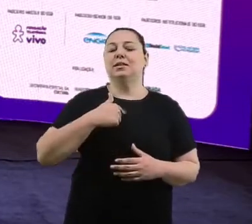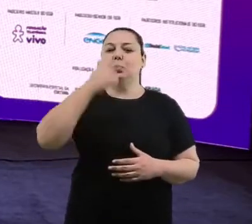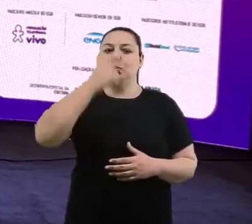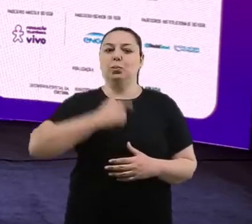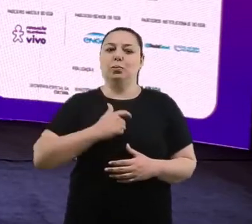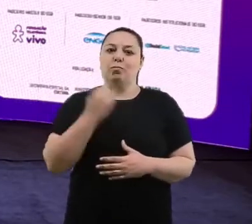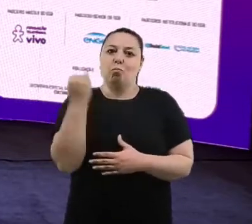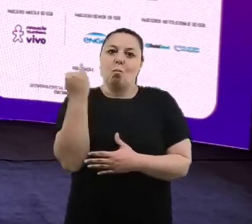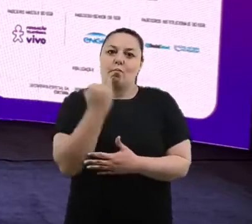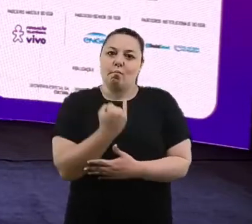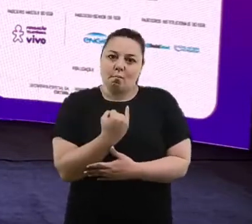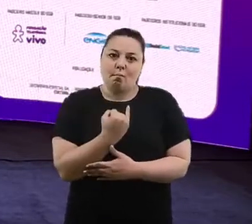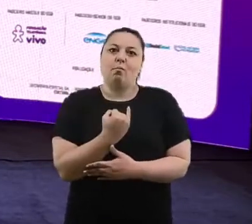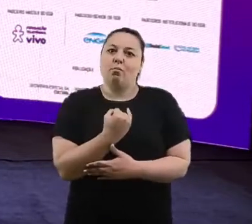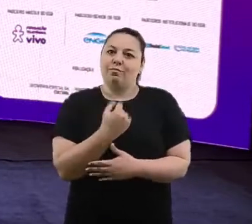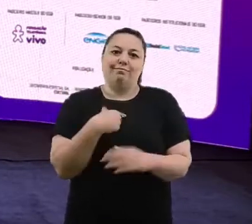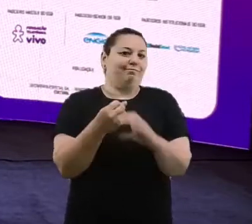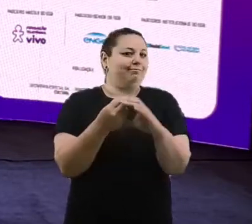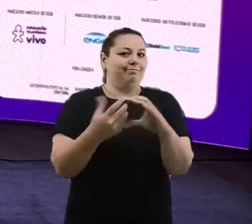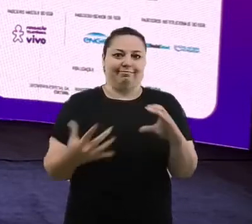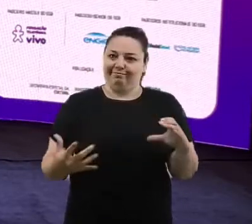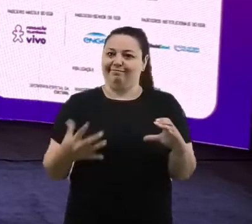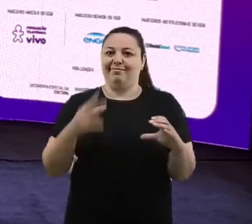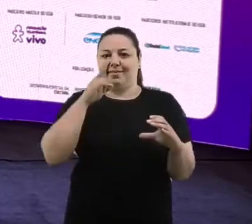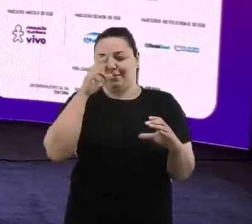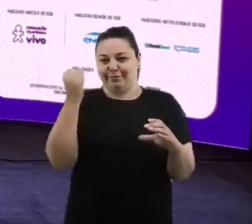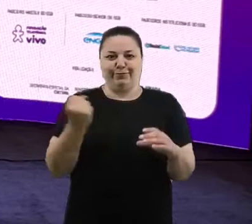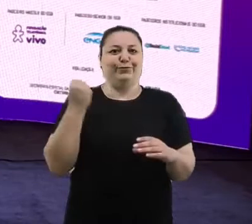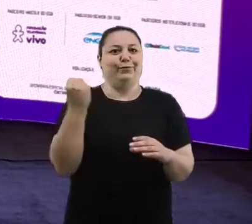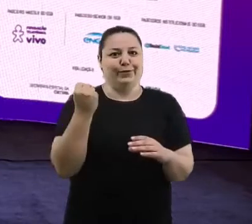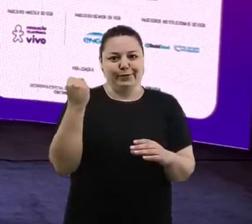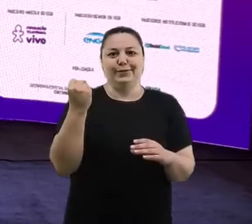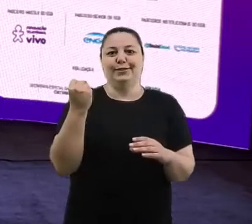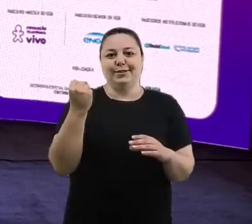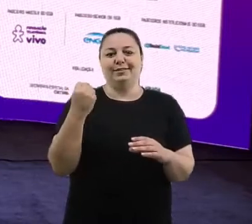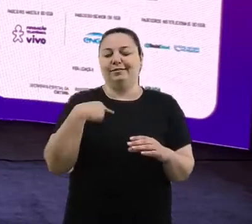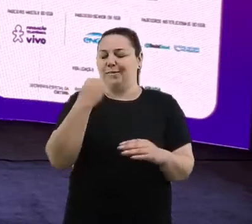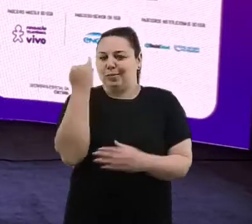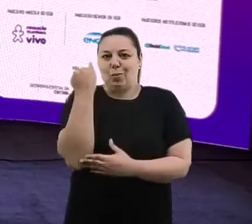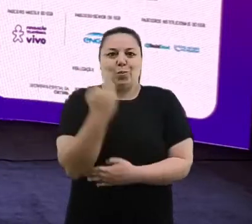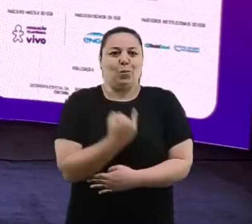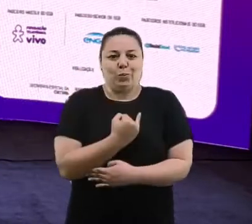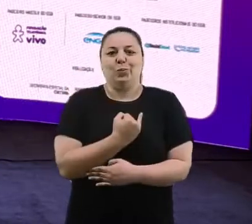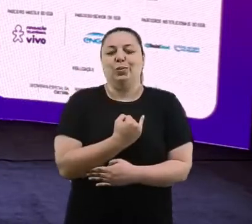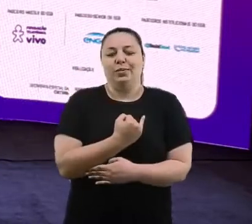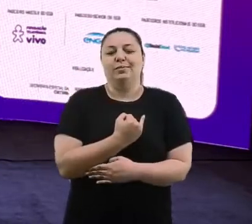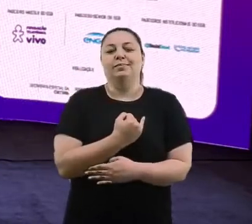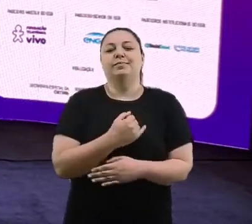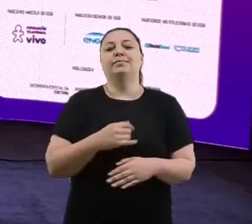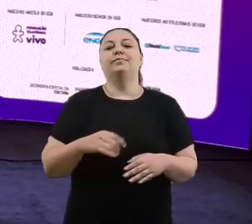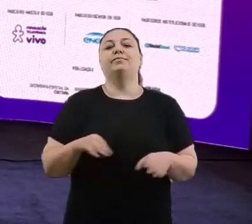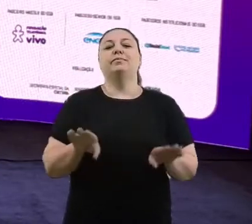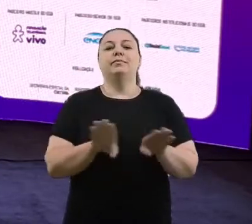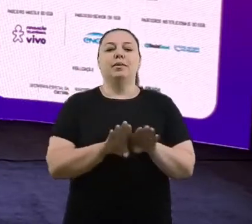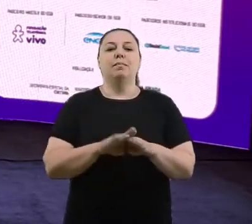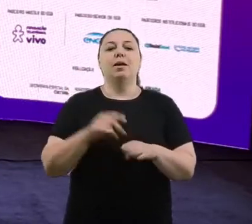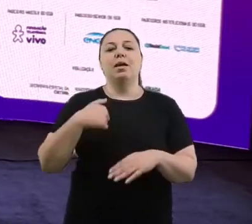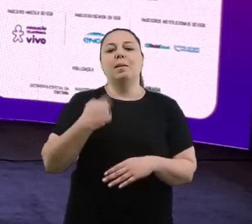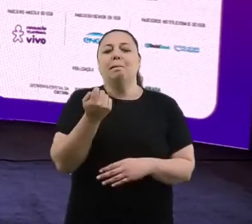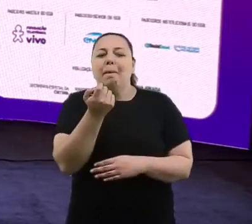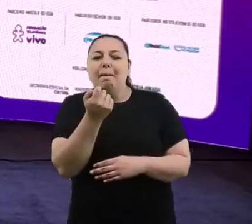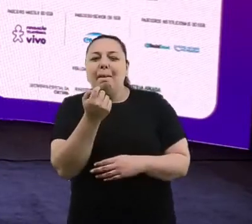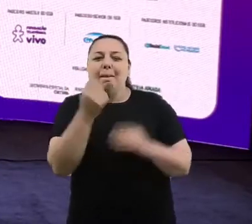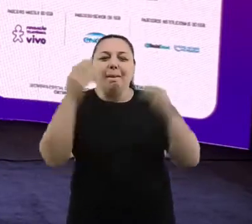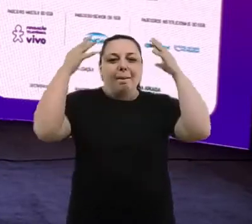essa é uma característica física minha muito presente. Eu ainda tenho um pouquinho de cabelo, meu cabelo é